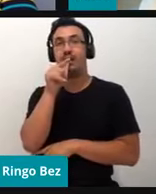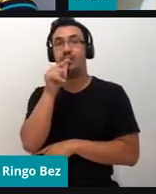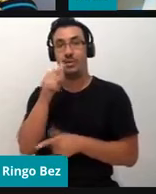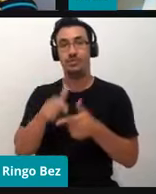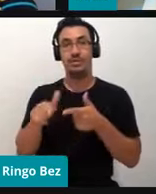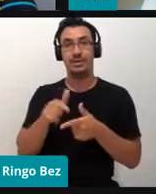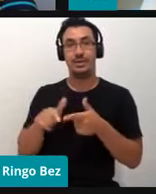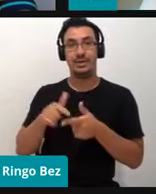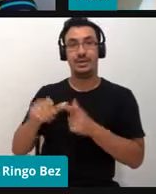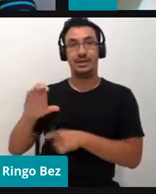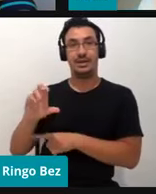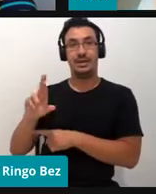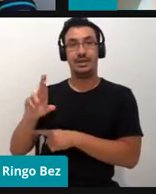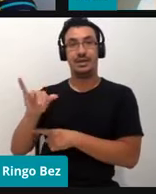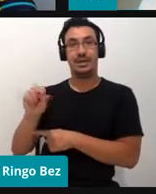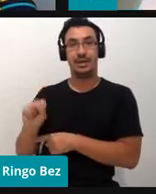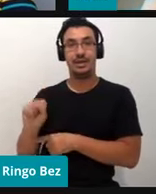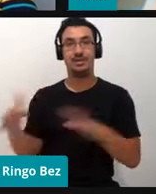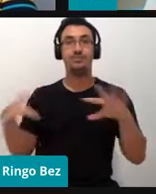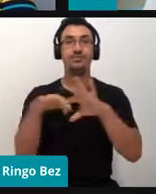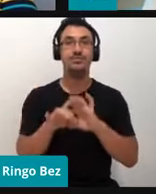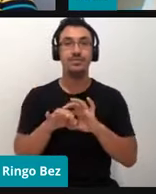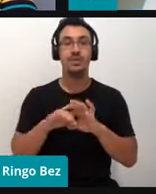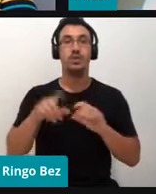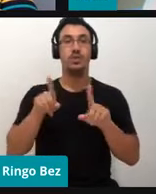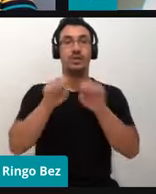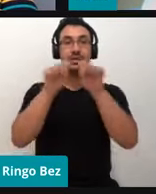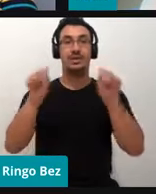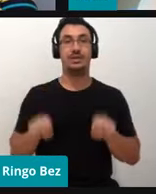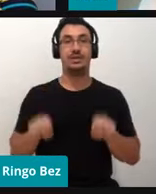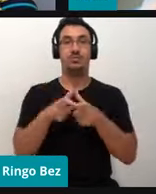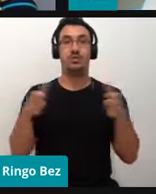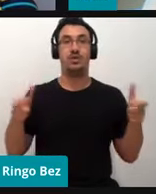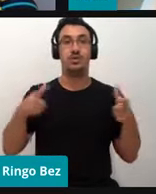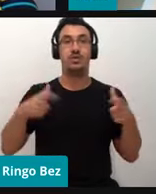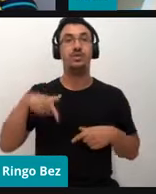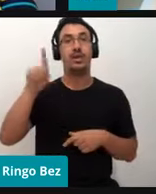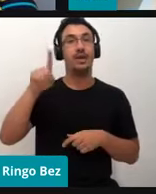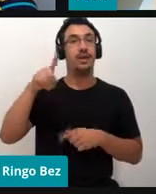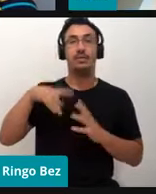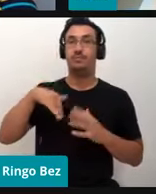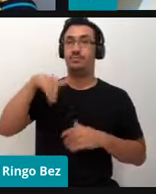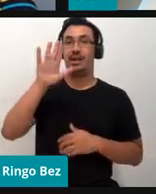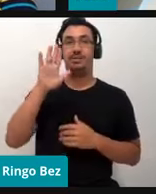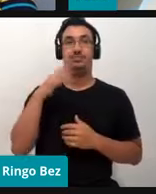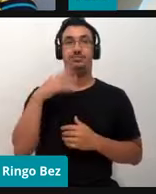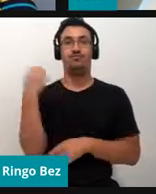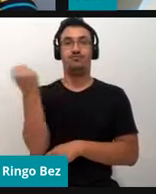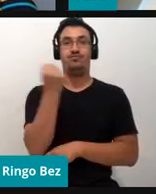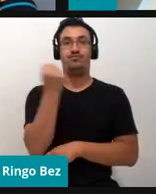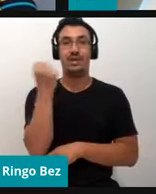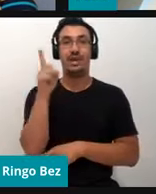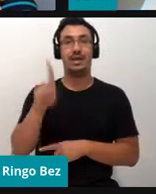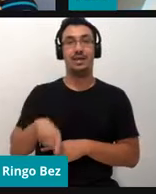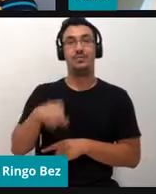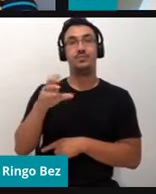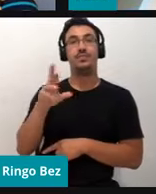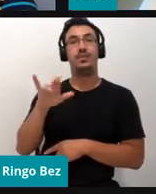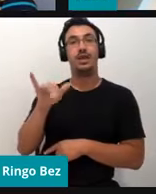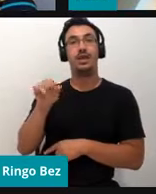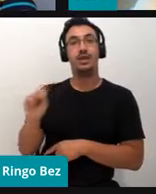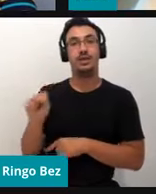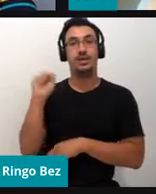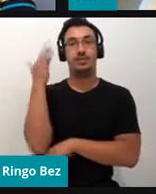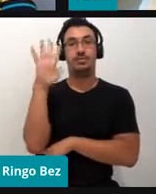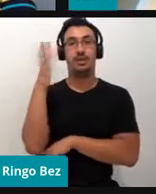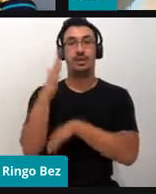ela é parte de um sistema muito maior, de uma crise muito maior, que seria uma crise ambiental, que